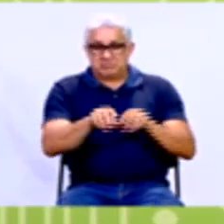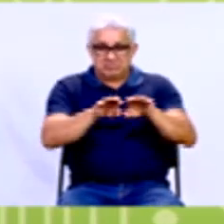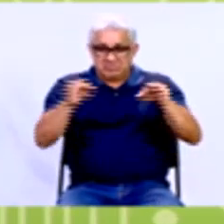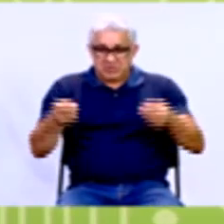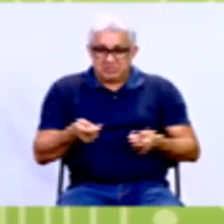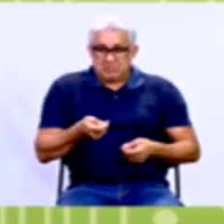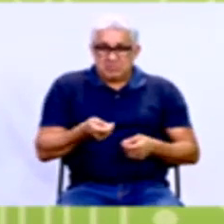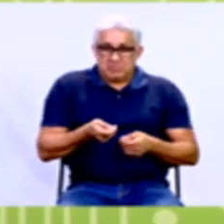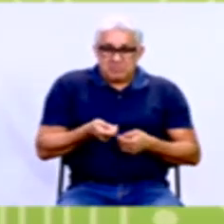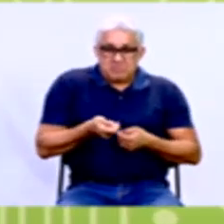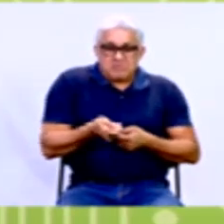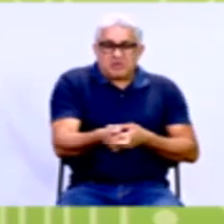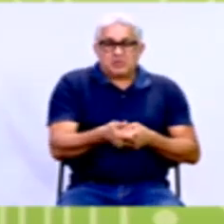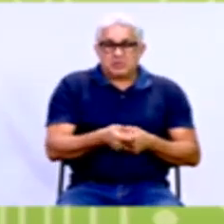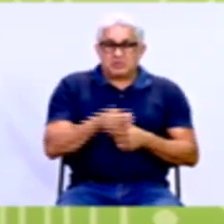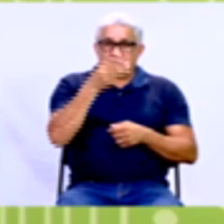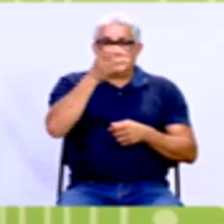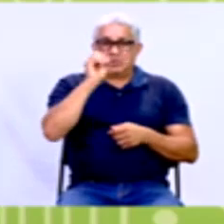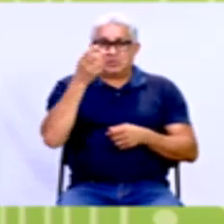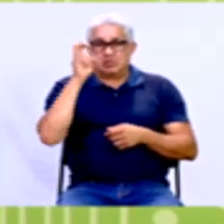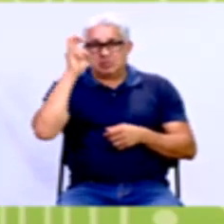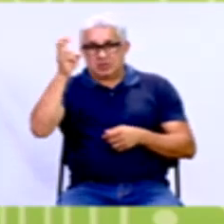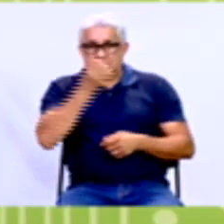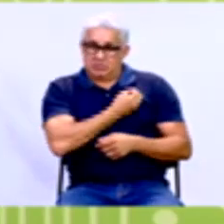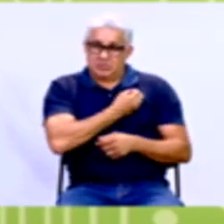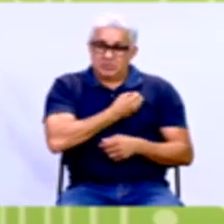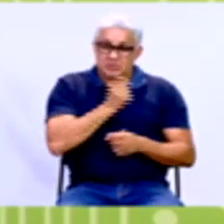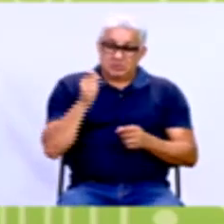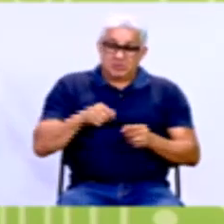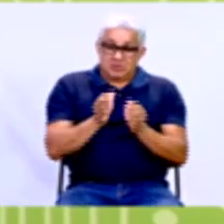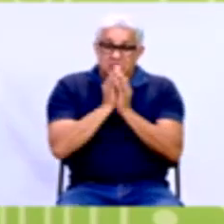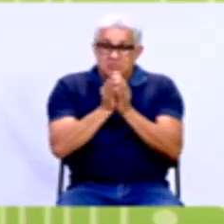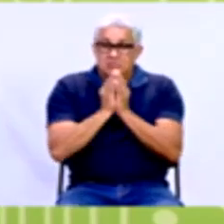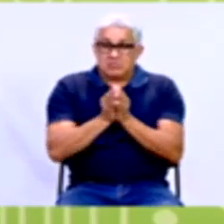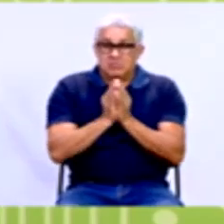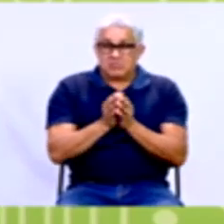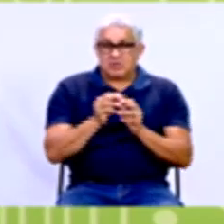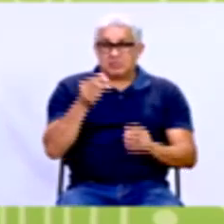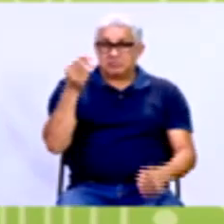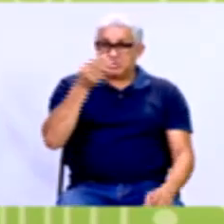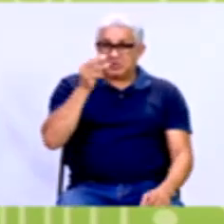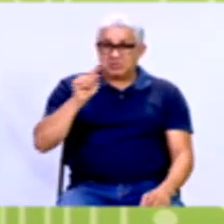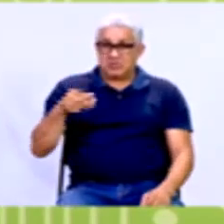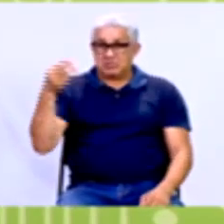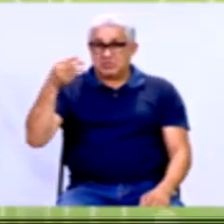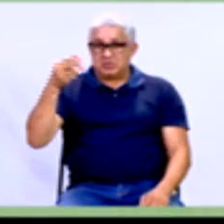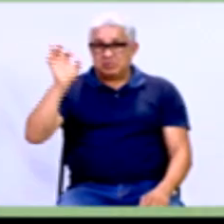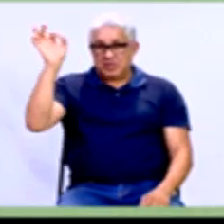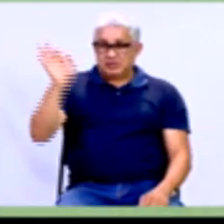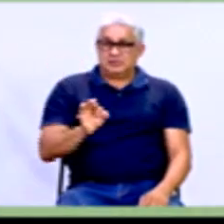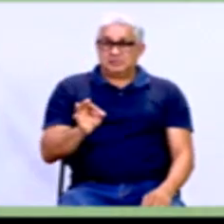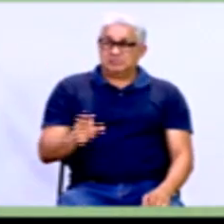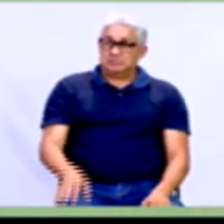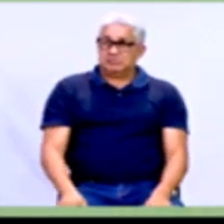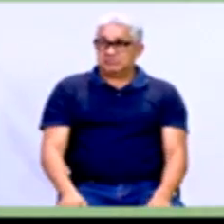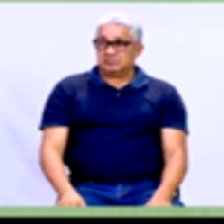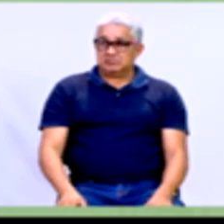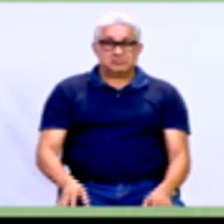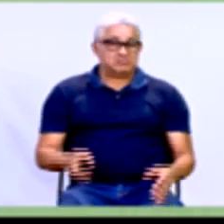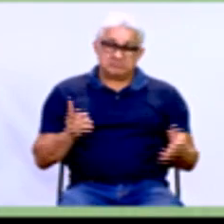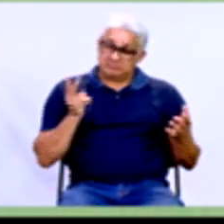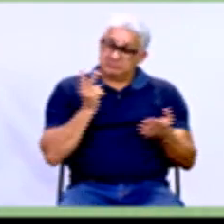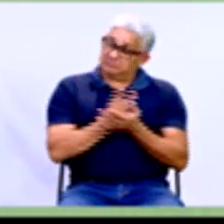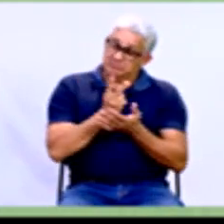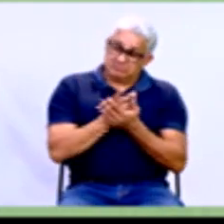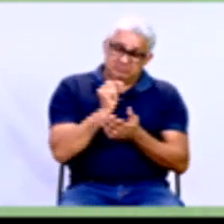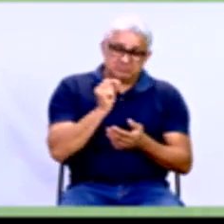é a probabilidade de cair um 3 ou um 5 aqui? A probabilidade é 33,33%. Mesma coisa que se